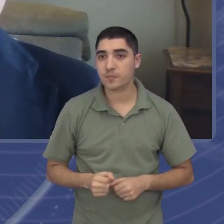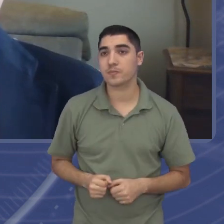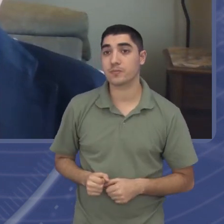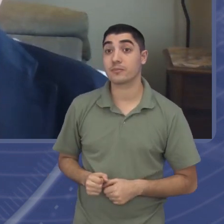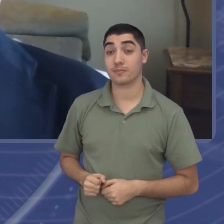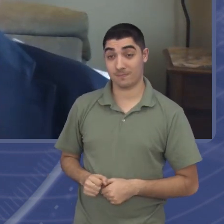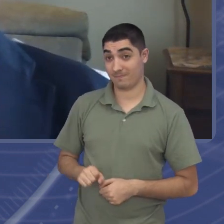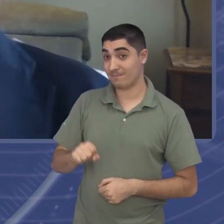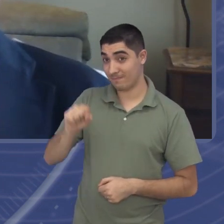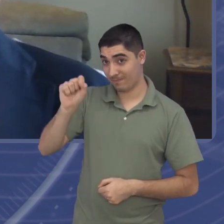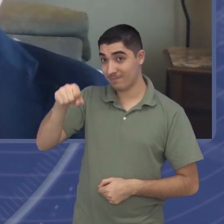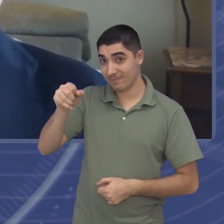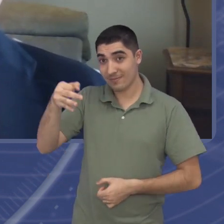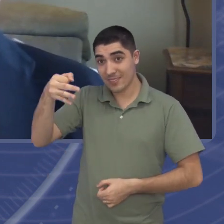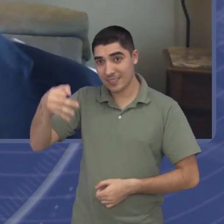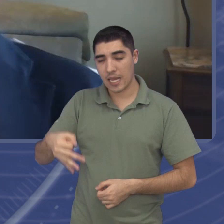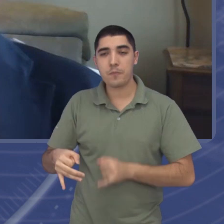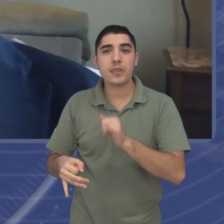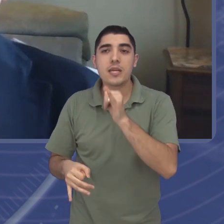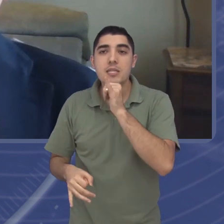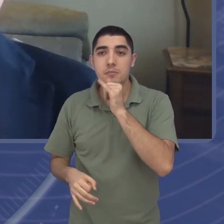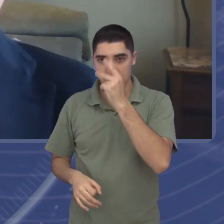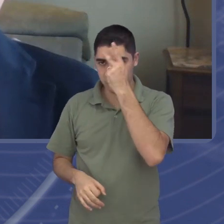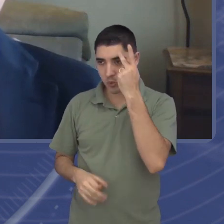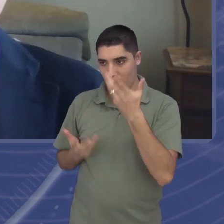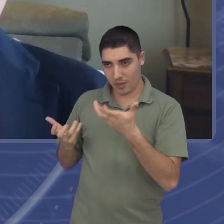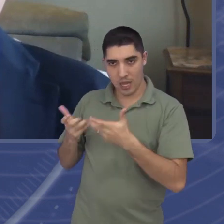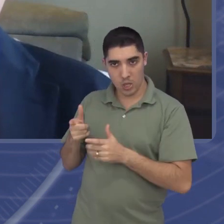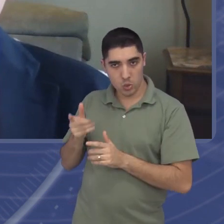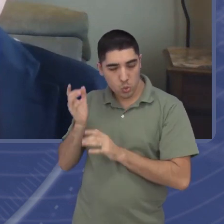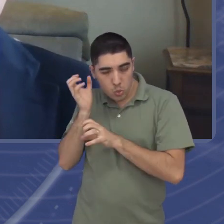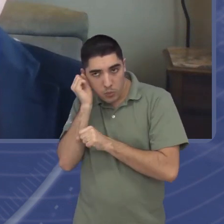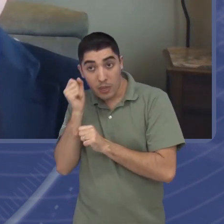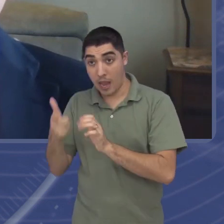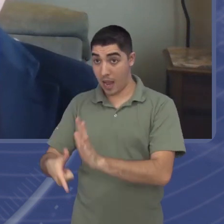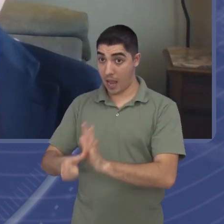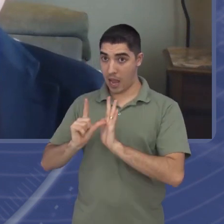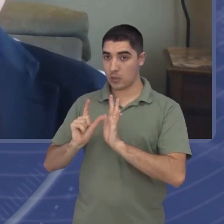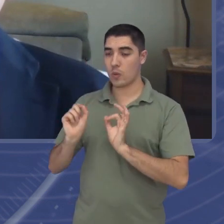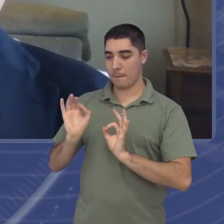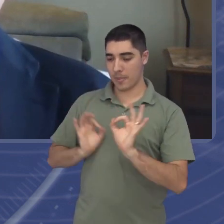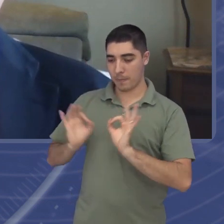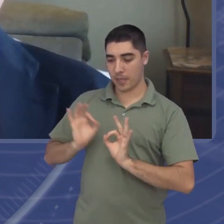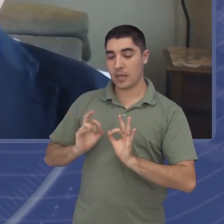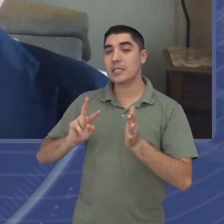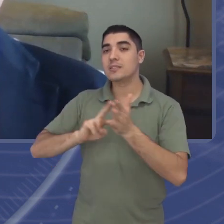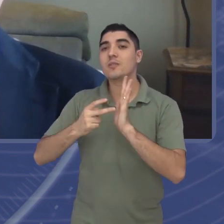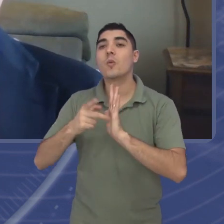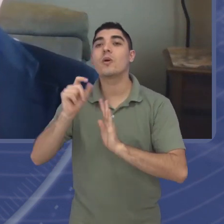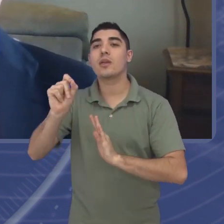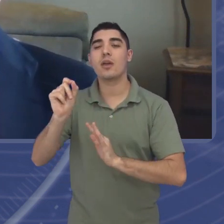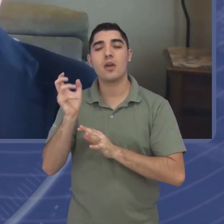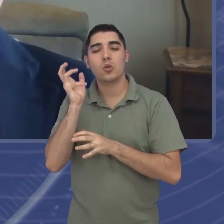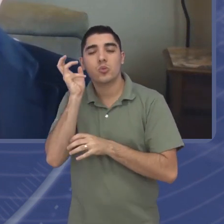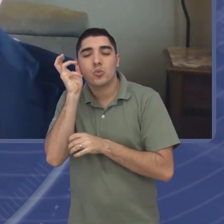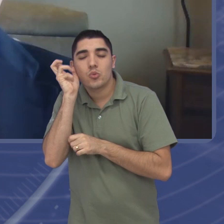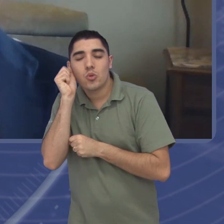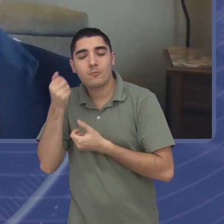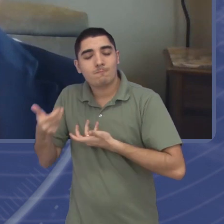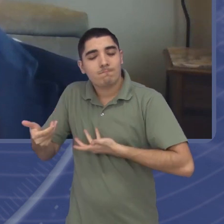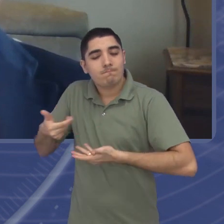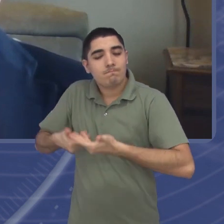Exato. Então, assim, você vê, a pessoa para dormir, ela tem que fazer um preparo. A gente chama isso de higiene do sono,